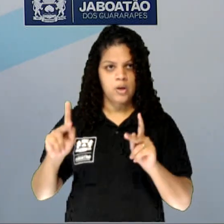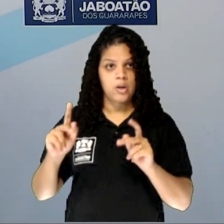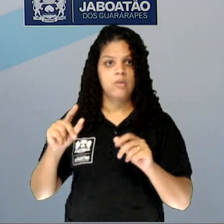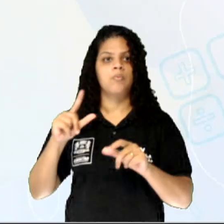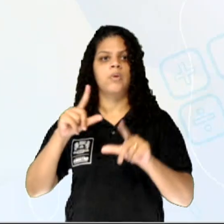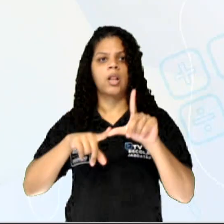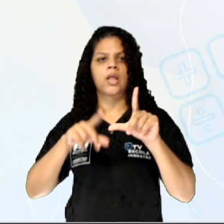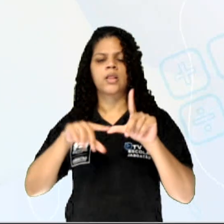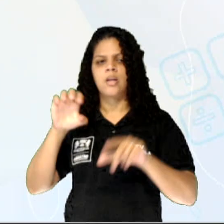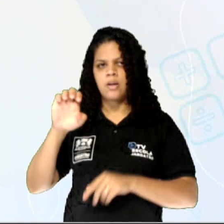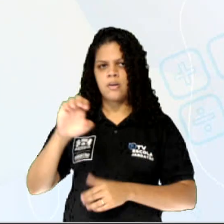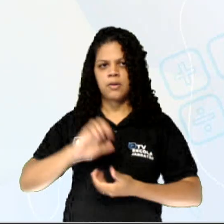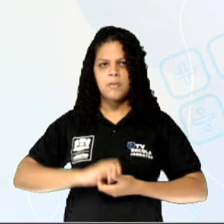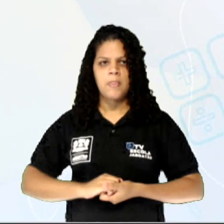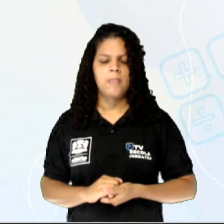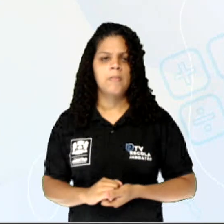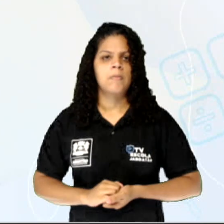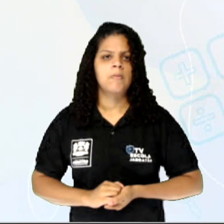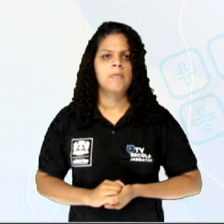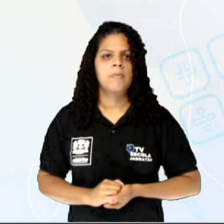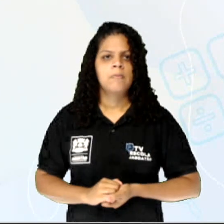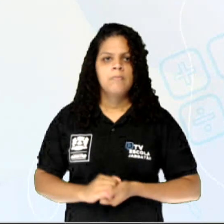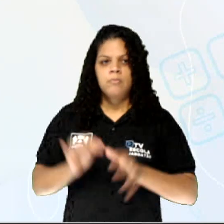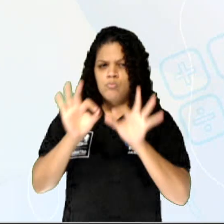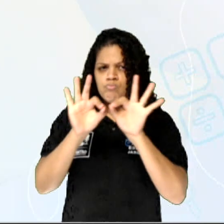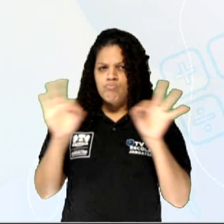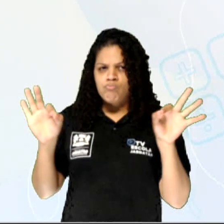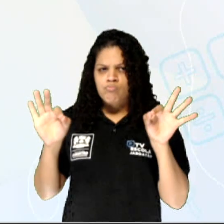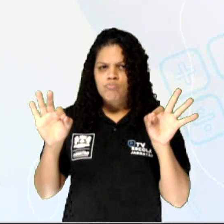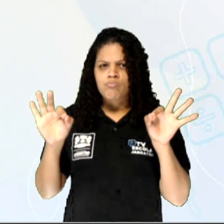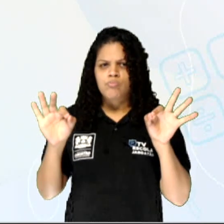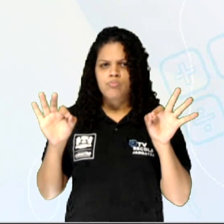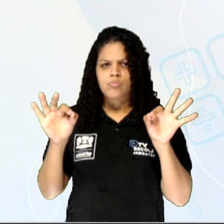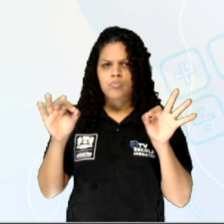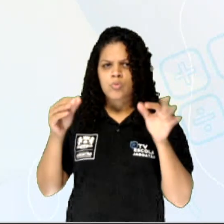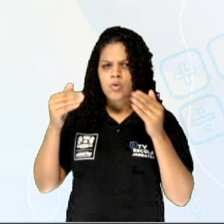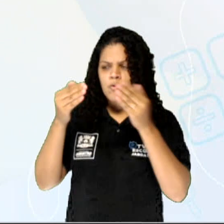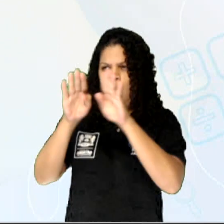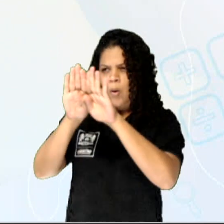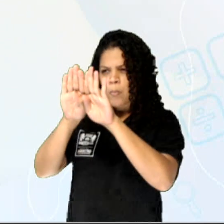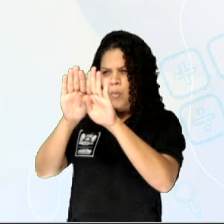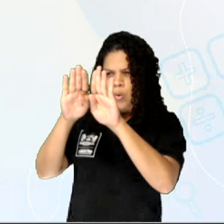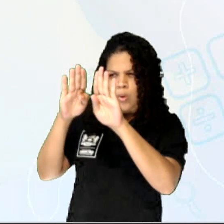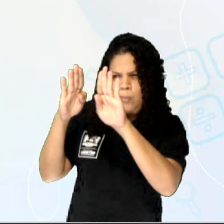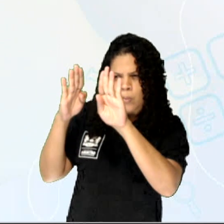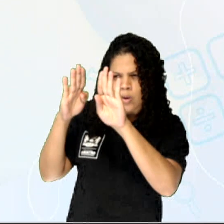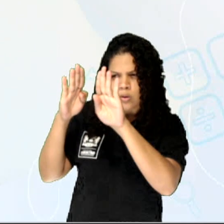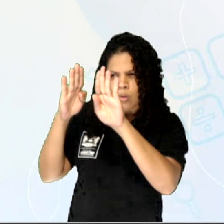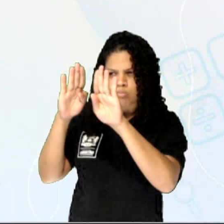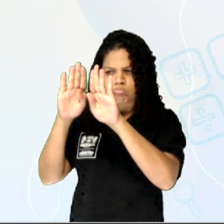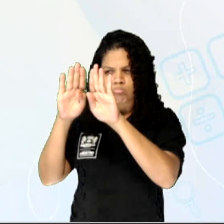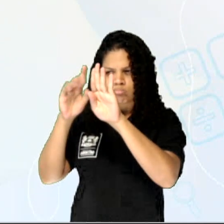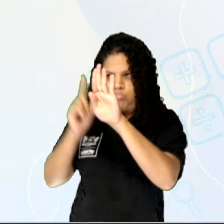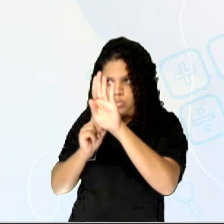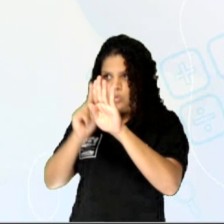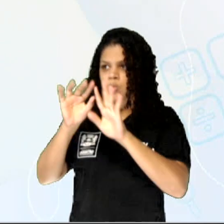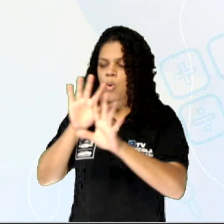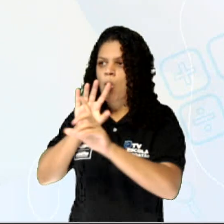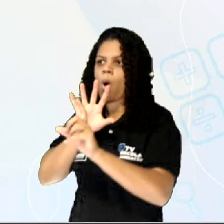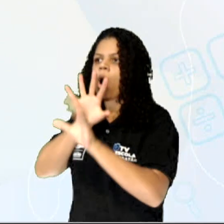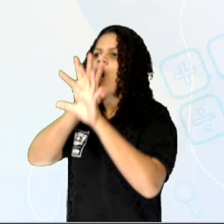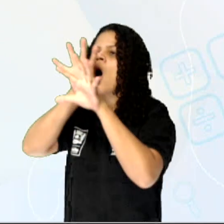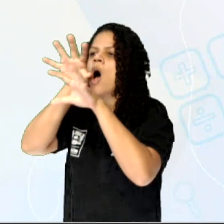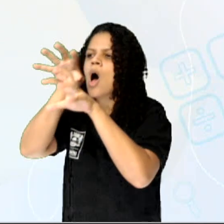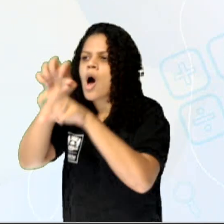E. Em mal viu a porta aberta, saltou sobre ele, engolindo o músico.